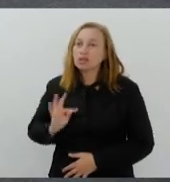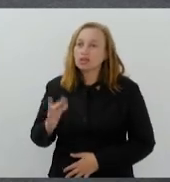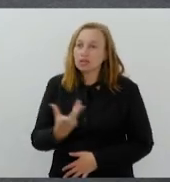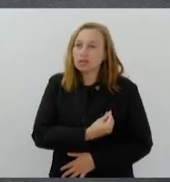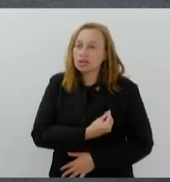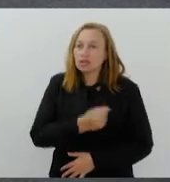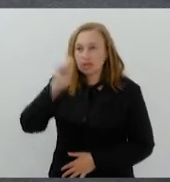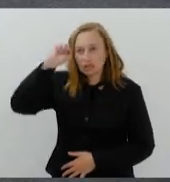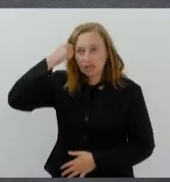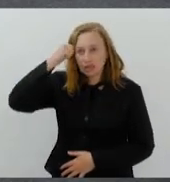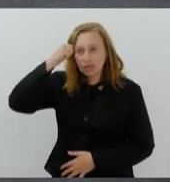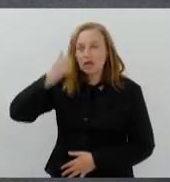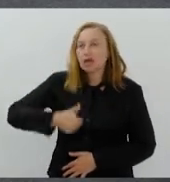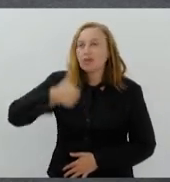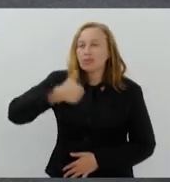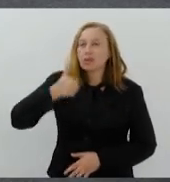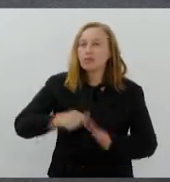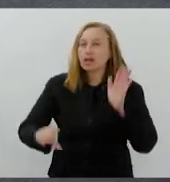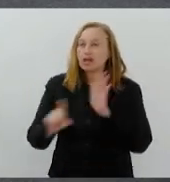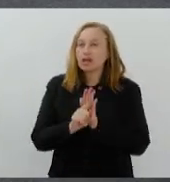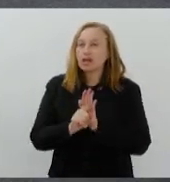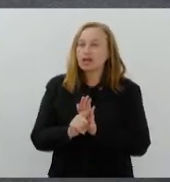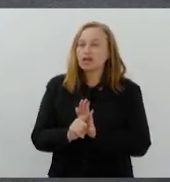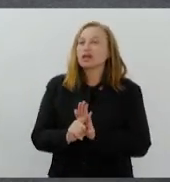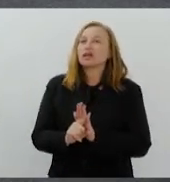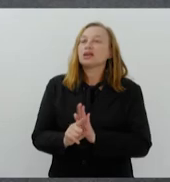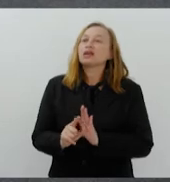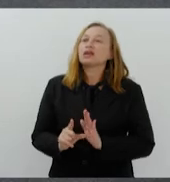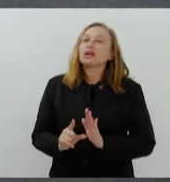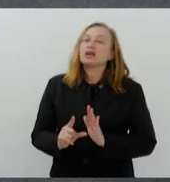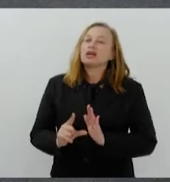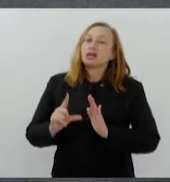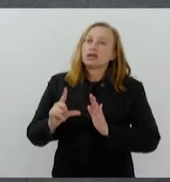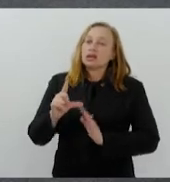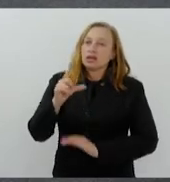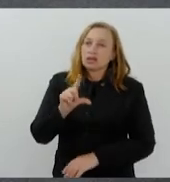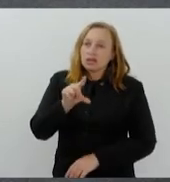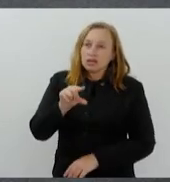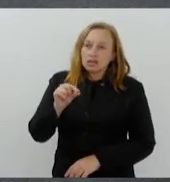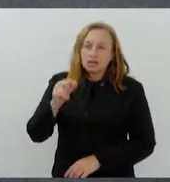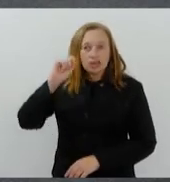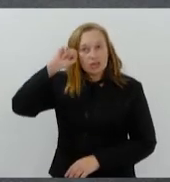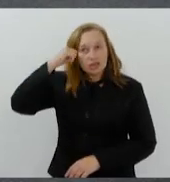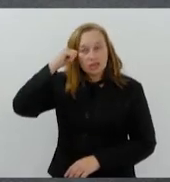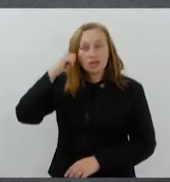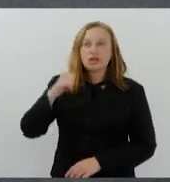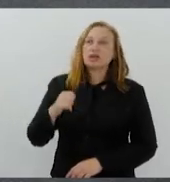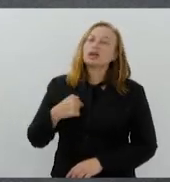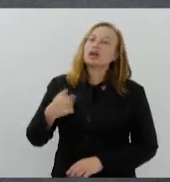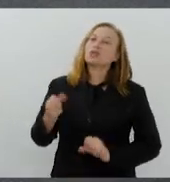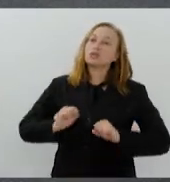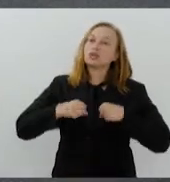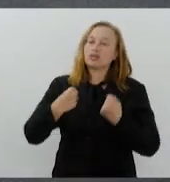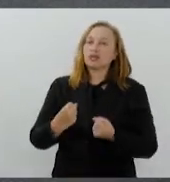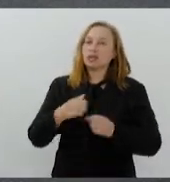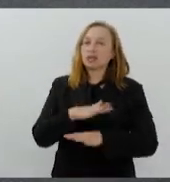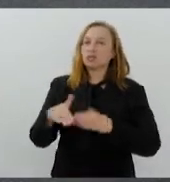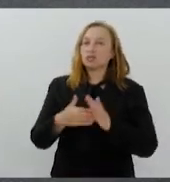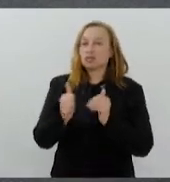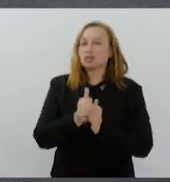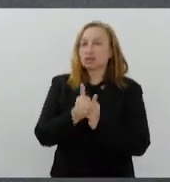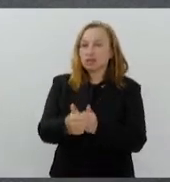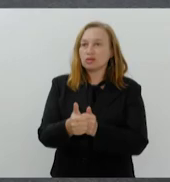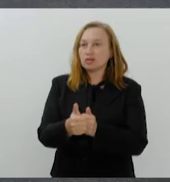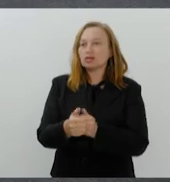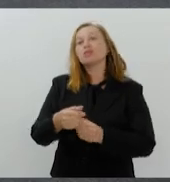transexual negra, a primeira eleita nesse parlamento. Eu estou aqui para defender os segmentos que eu me propus a defender no período em que disputava